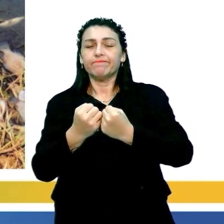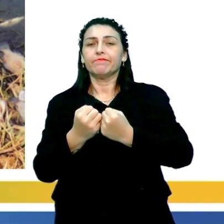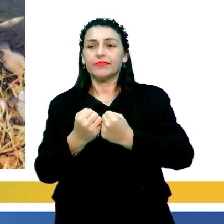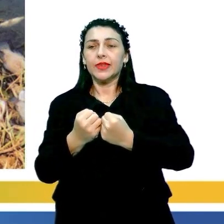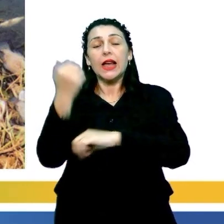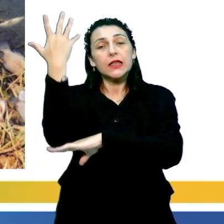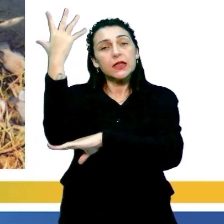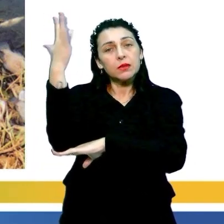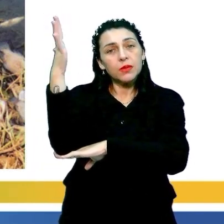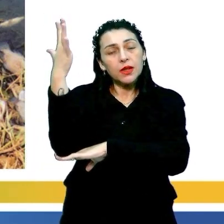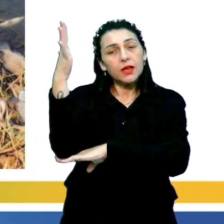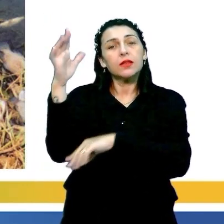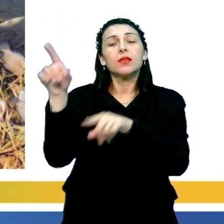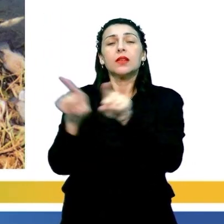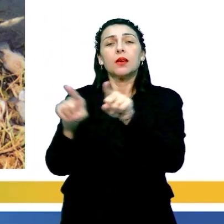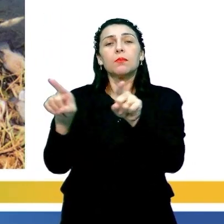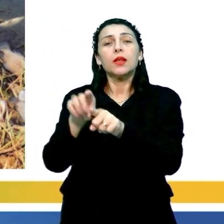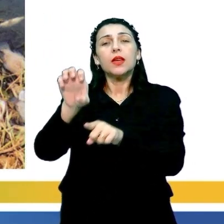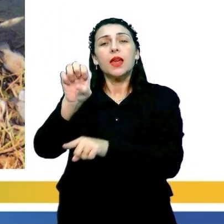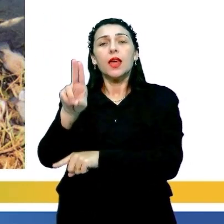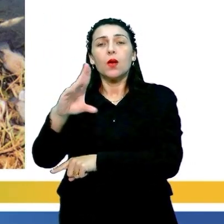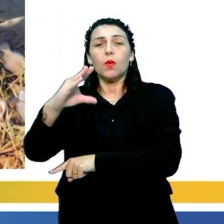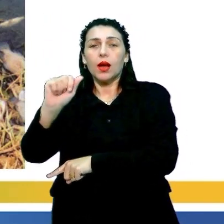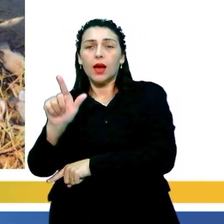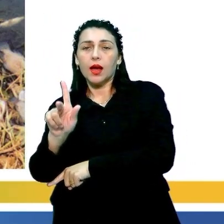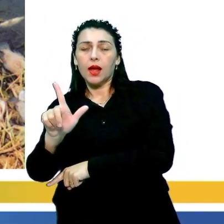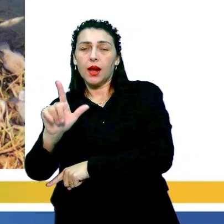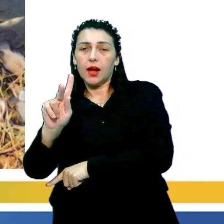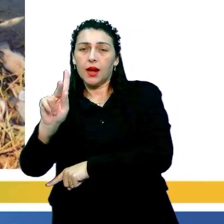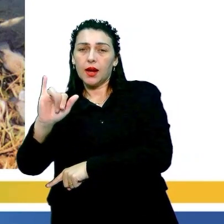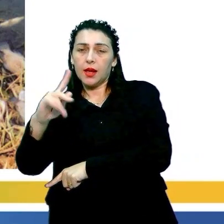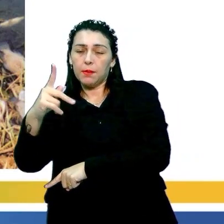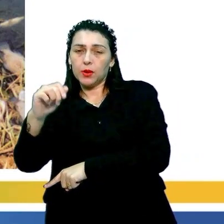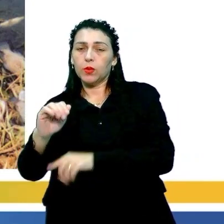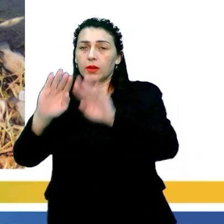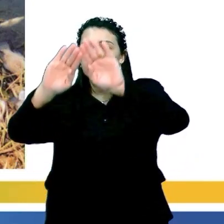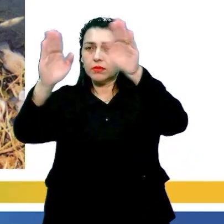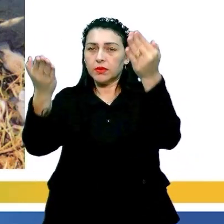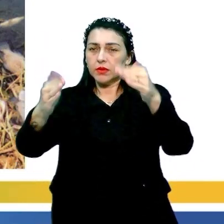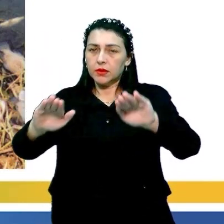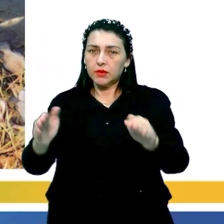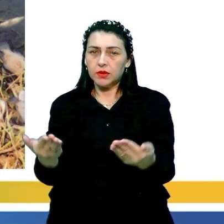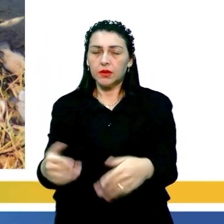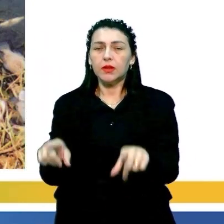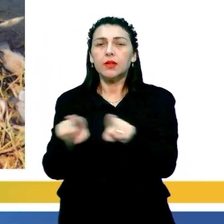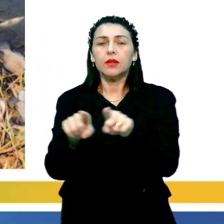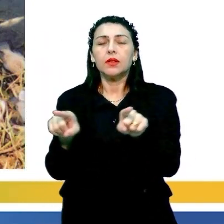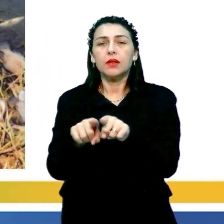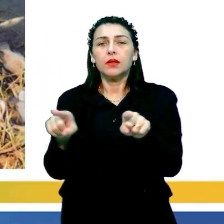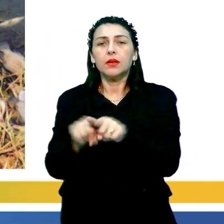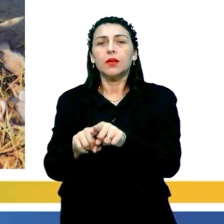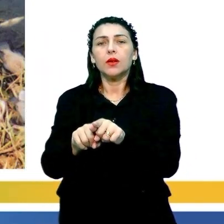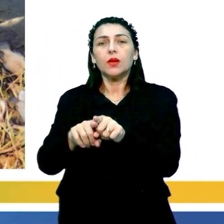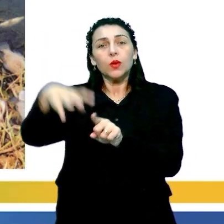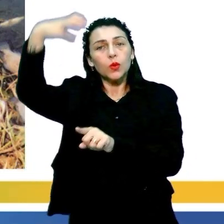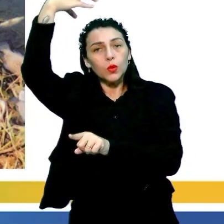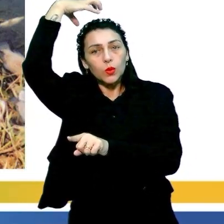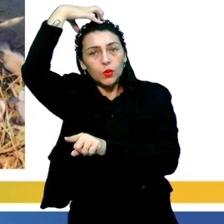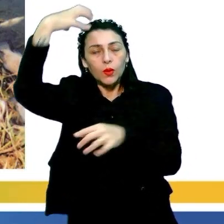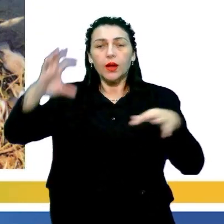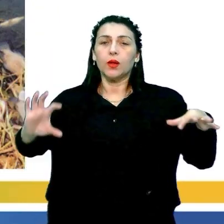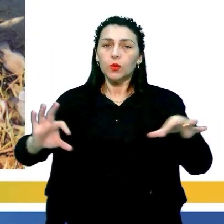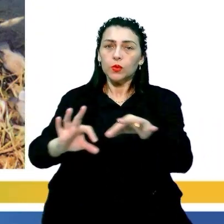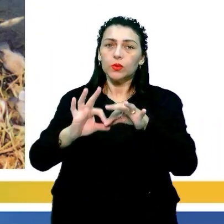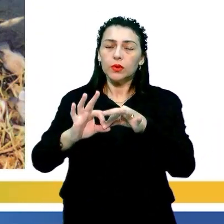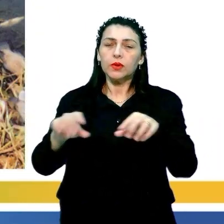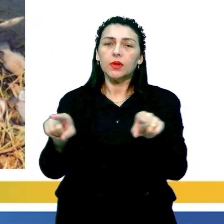as plantações de eucalipto, esses monumentos aí, essas estátuas no Reino Unido, que também são